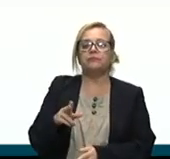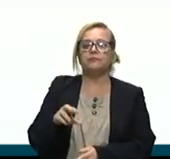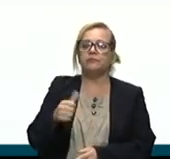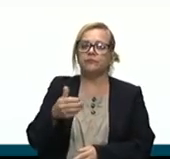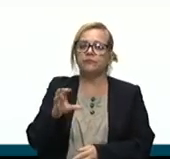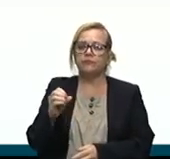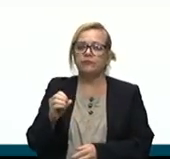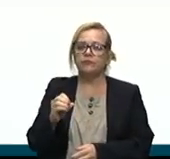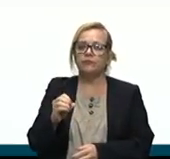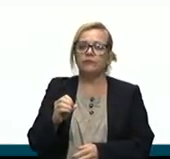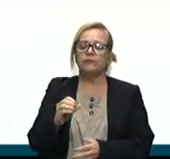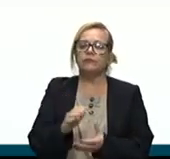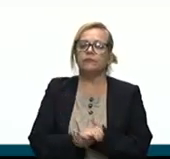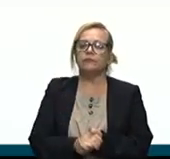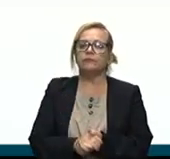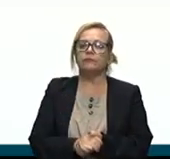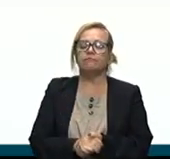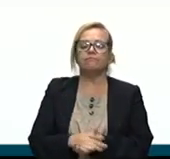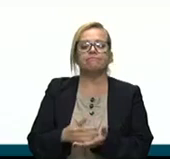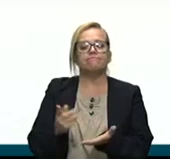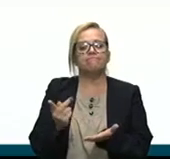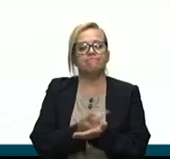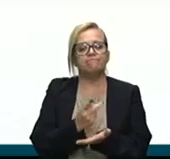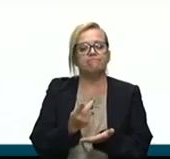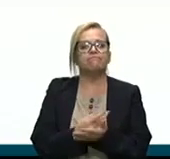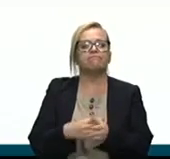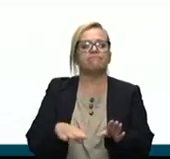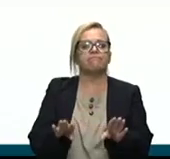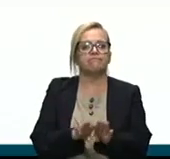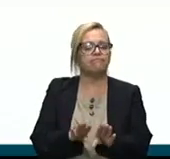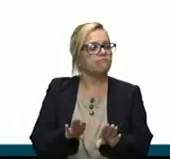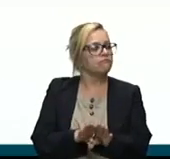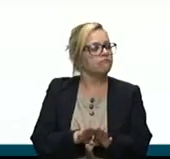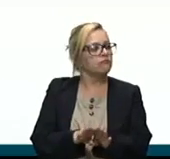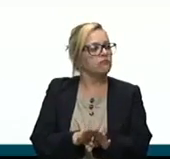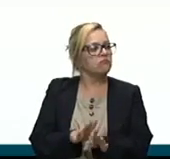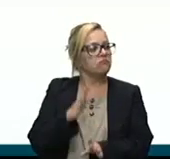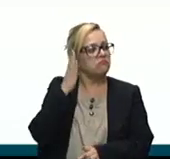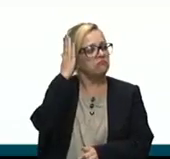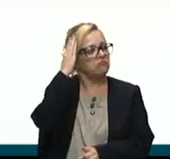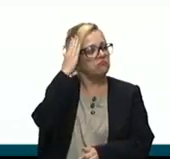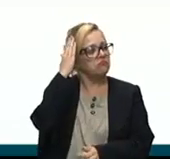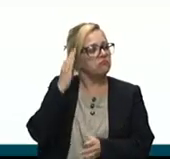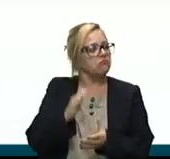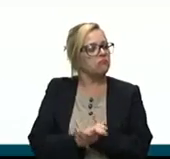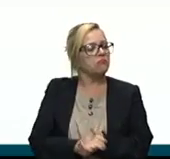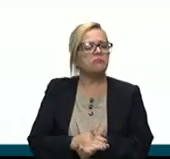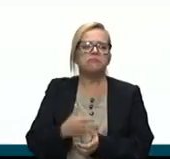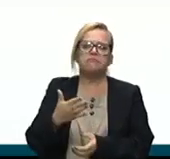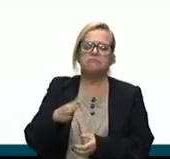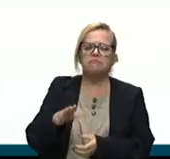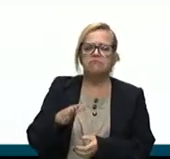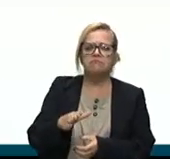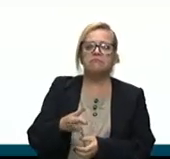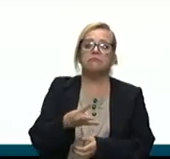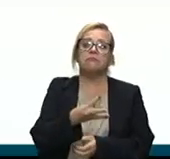10 e a margem de erro já tenho aqui, já determinei. Uma margem de erro de